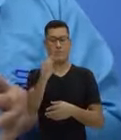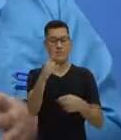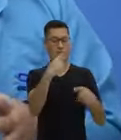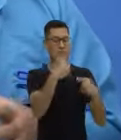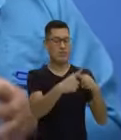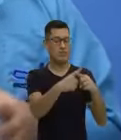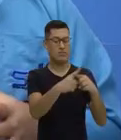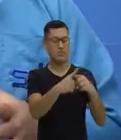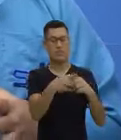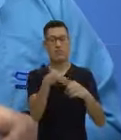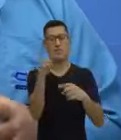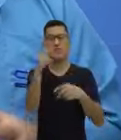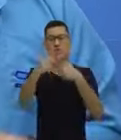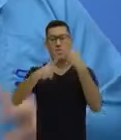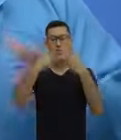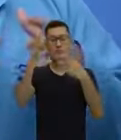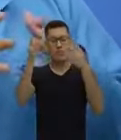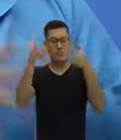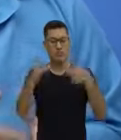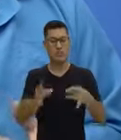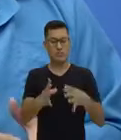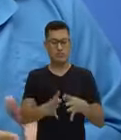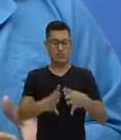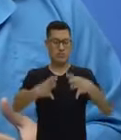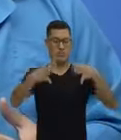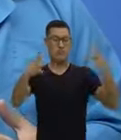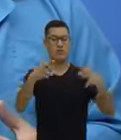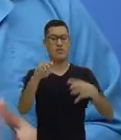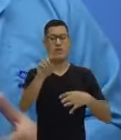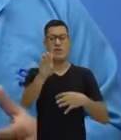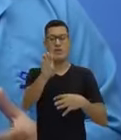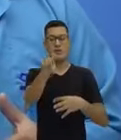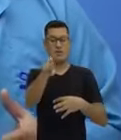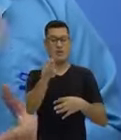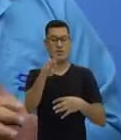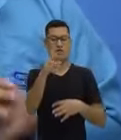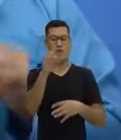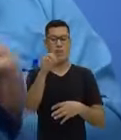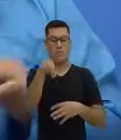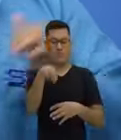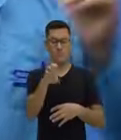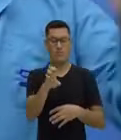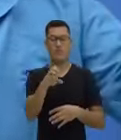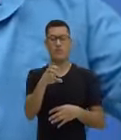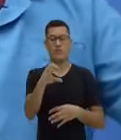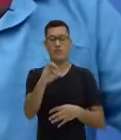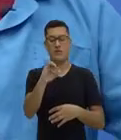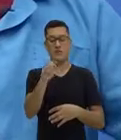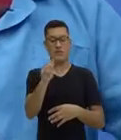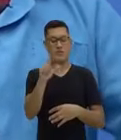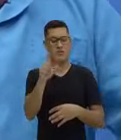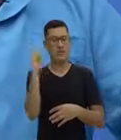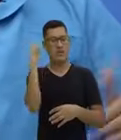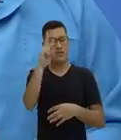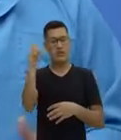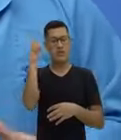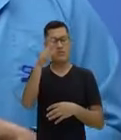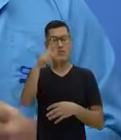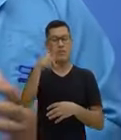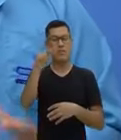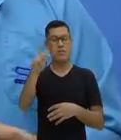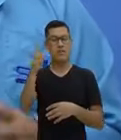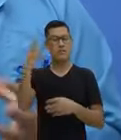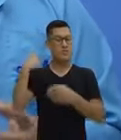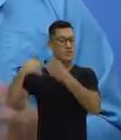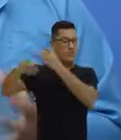eu vou afirmar que esse crescimento é um crescimento exponencial. Tá? Com certeza tu tá lembrando lá das questões de PG que a gente viu,